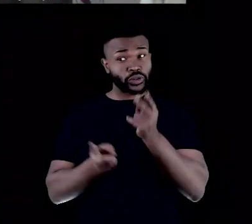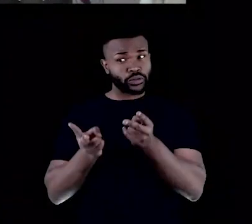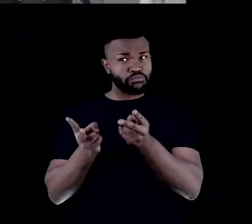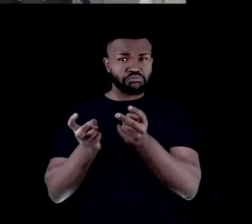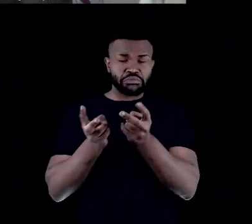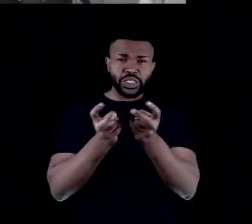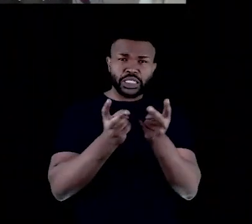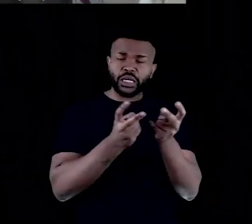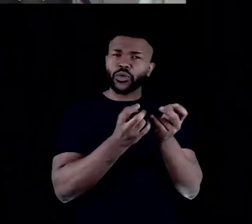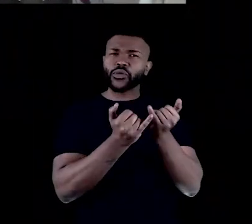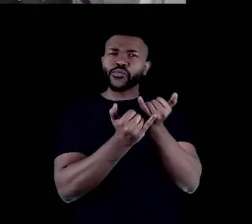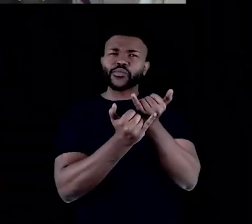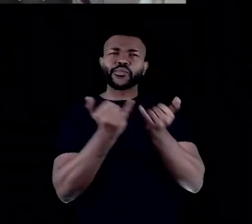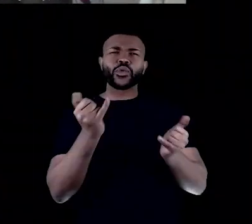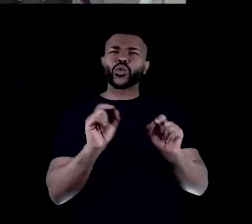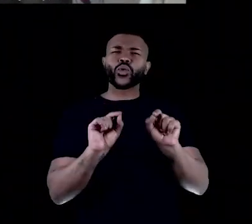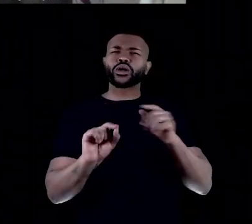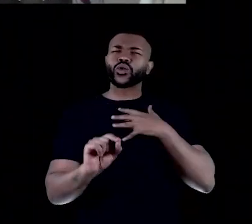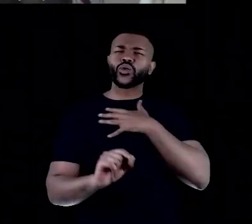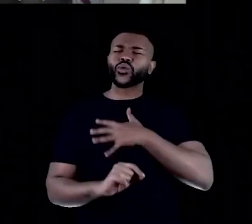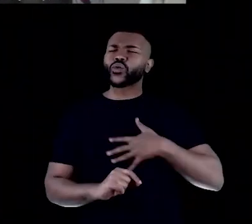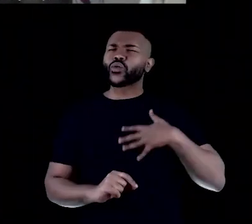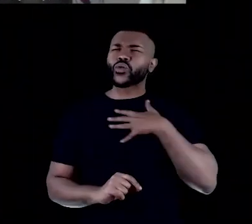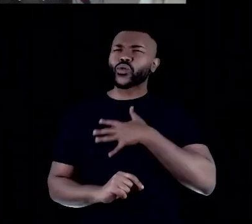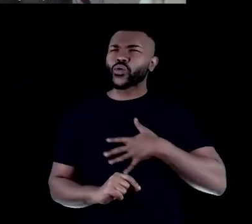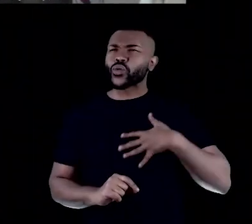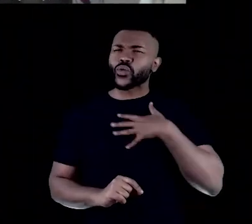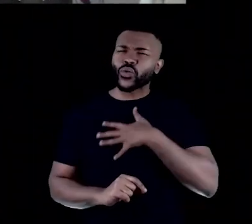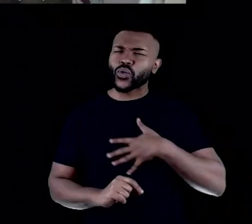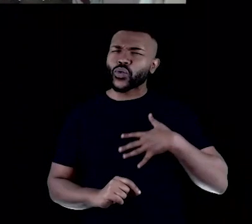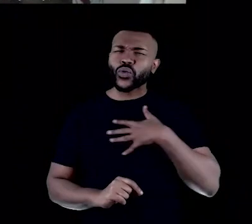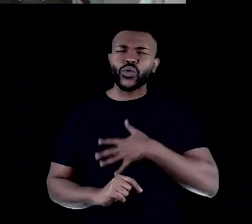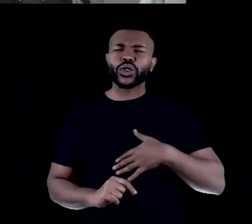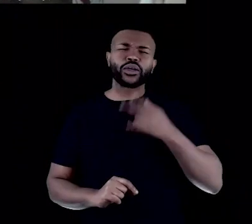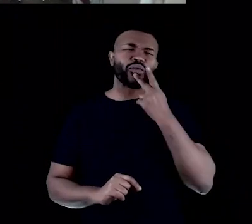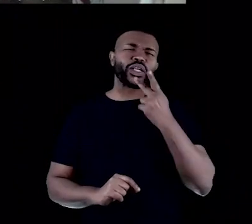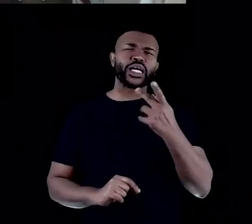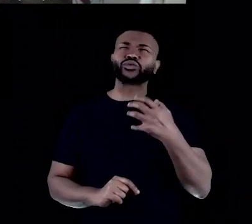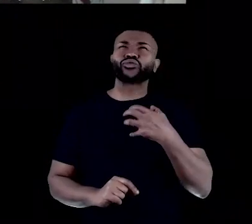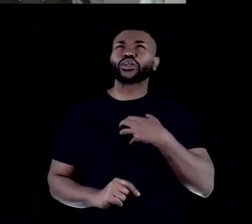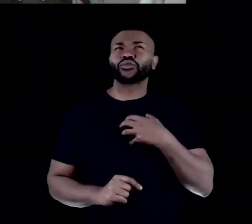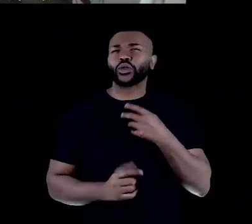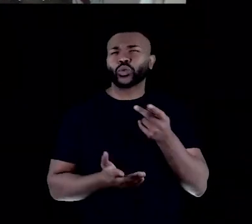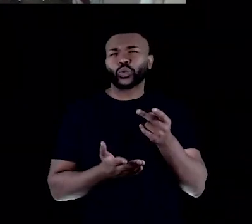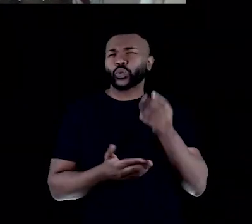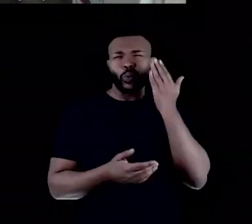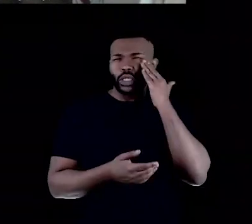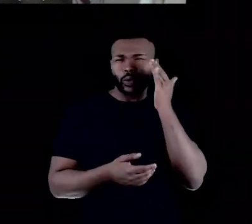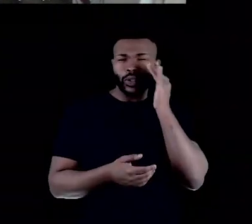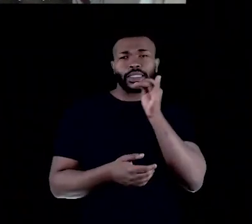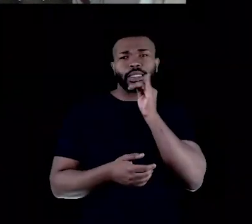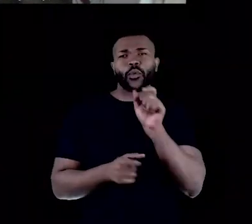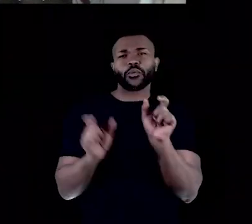acho que eu vejo também uma coisa muito parecida com... Vocês gostam muito desses... Vou falar da maneira mais leiga